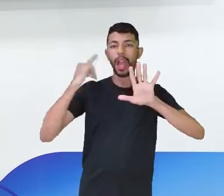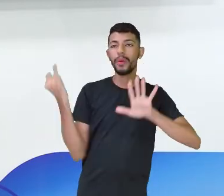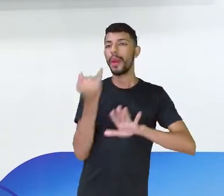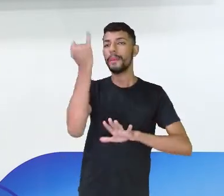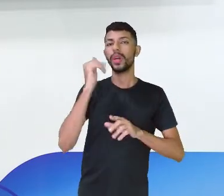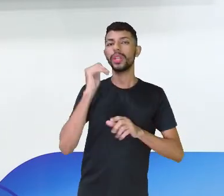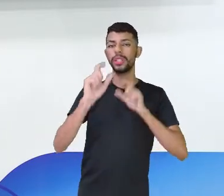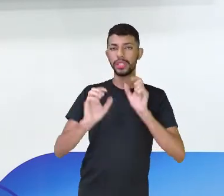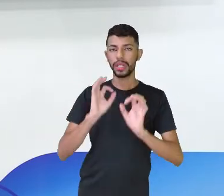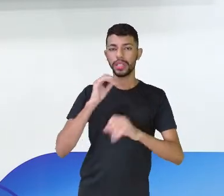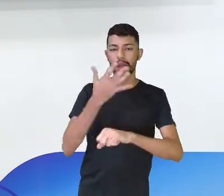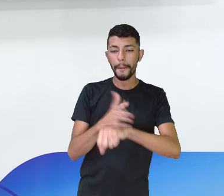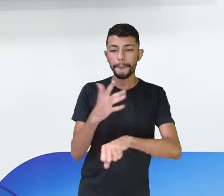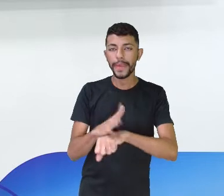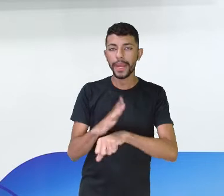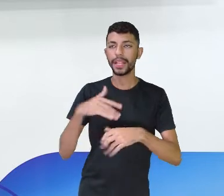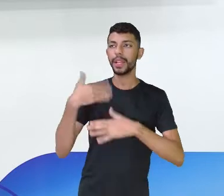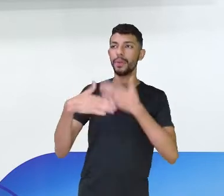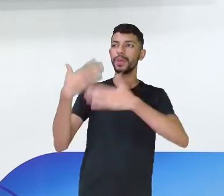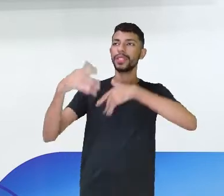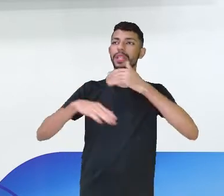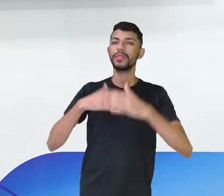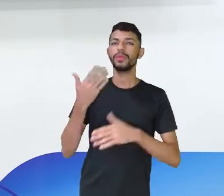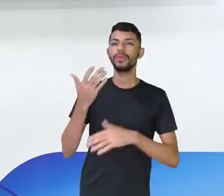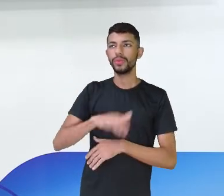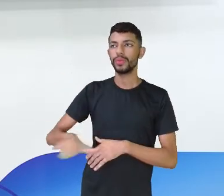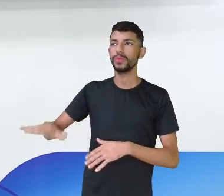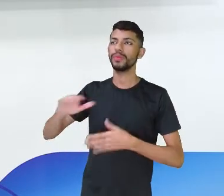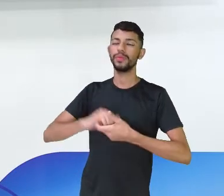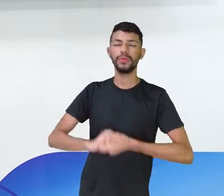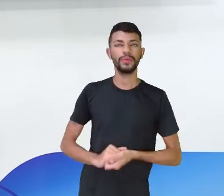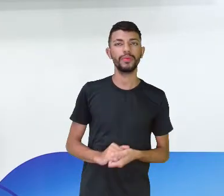dessas atividades no processo de desenvolvimento das crianças.